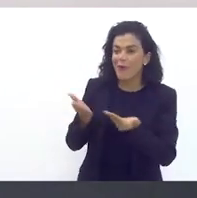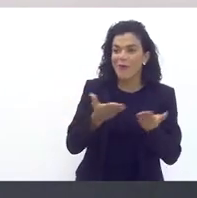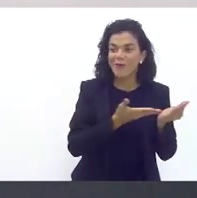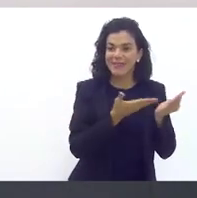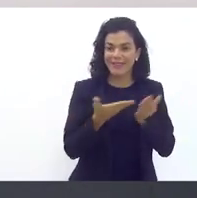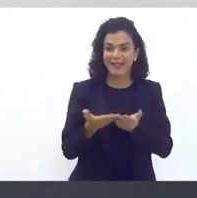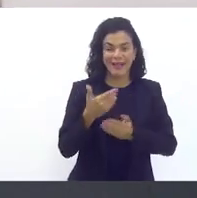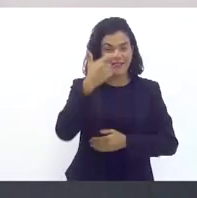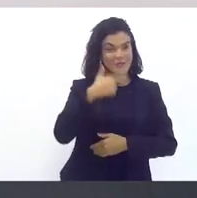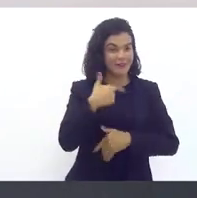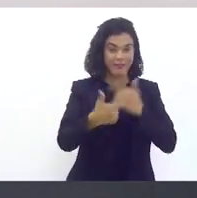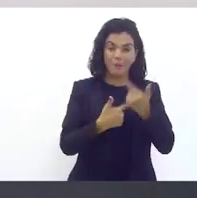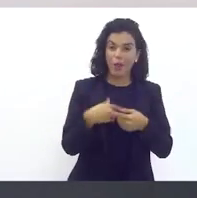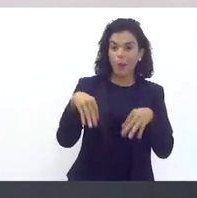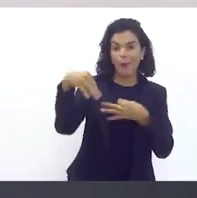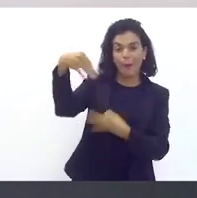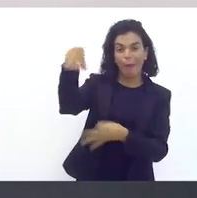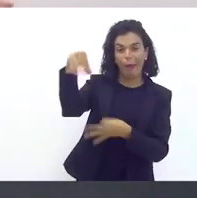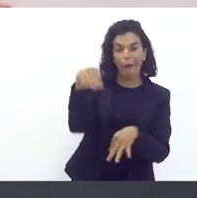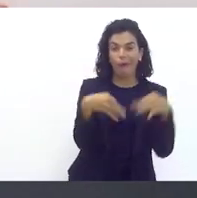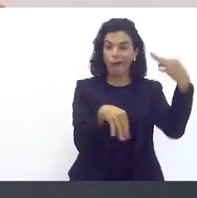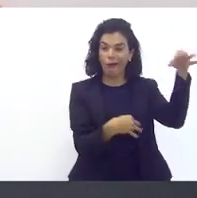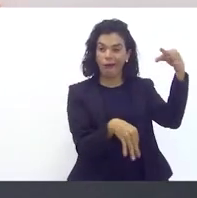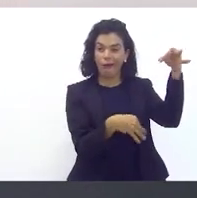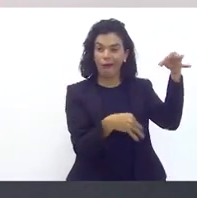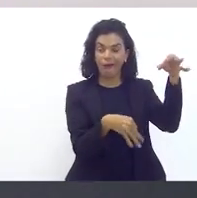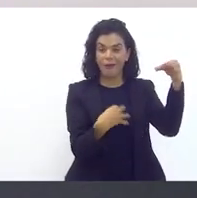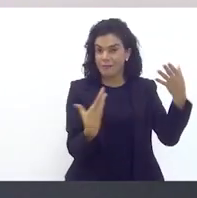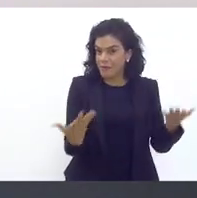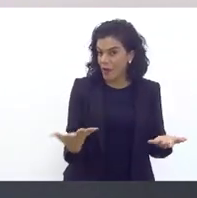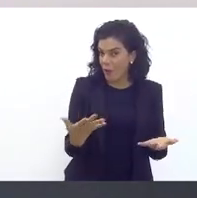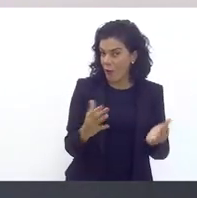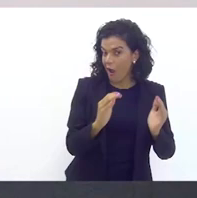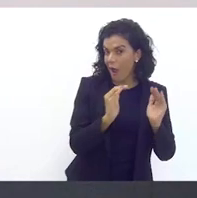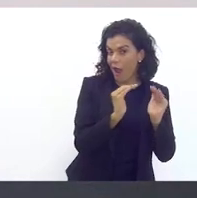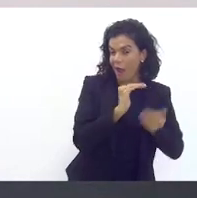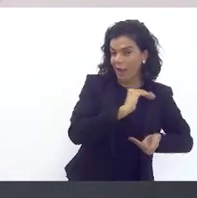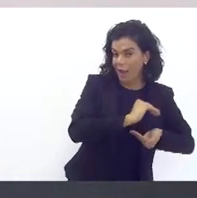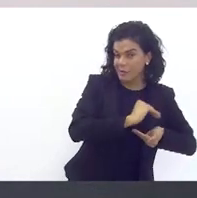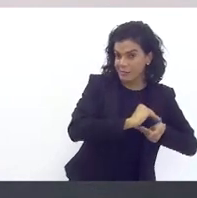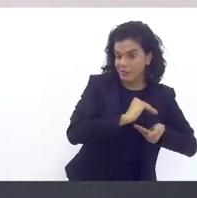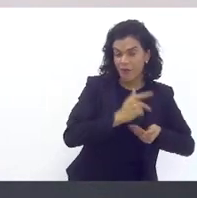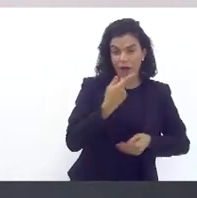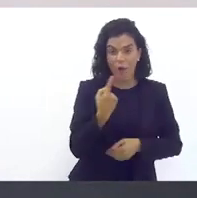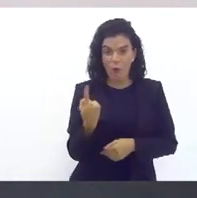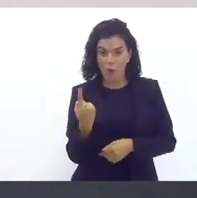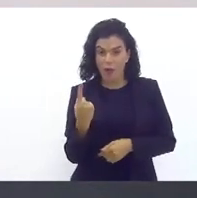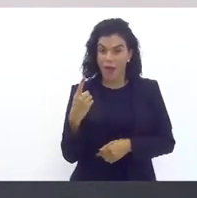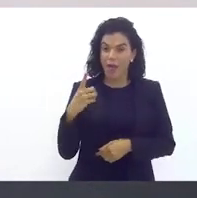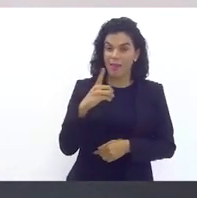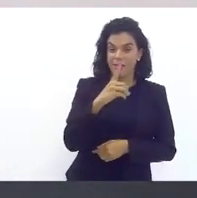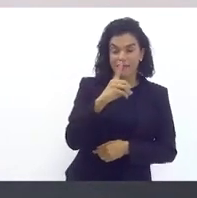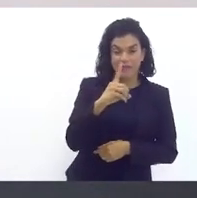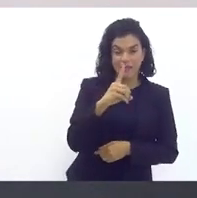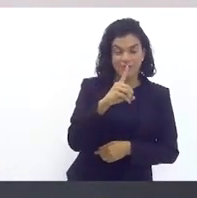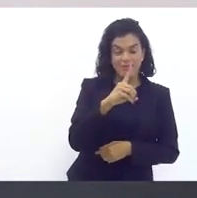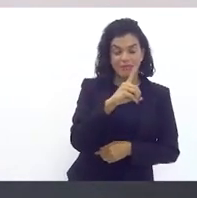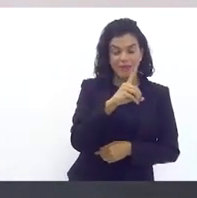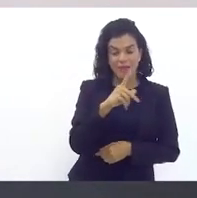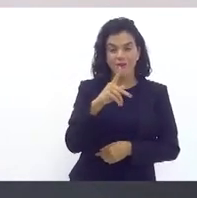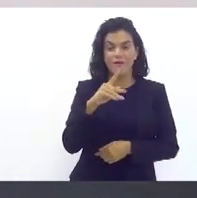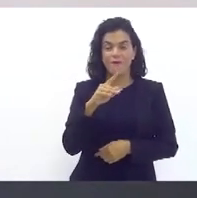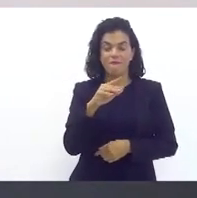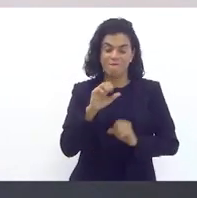fica trabalhando com papel. A Casa Civil diz uma coisa, a Fazenda diz outra, mas a gente não tem,